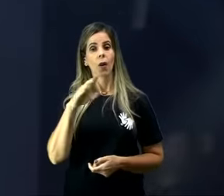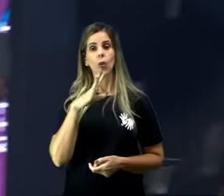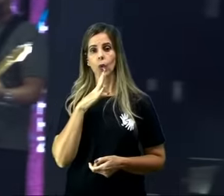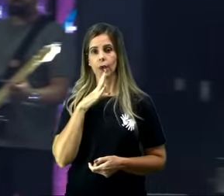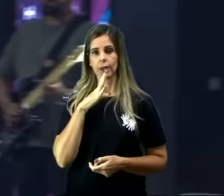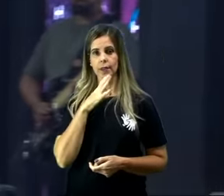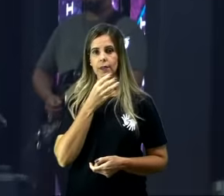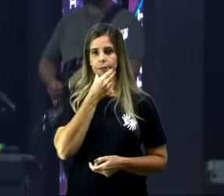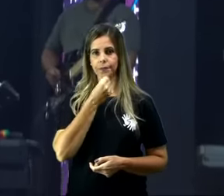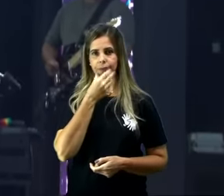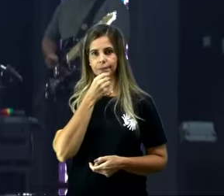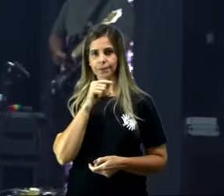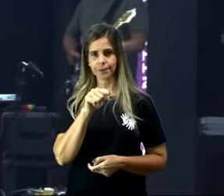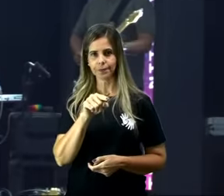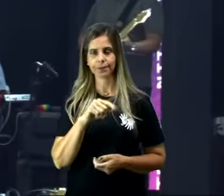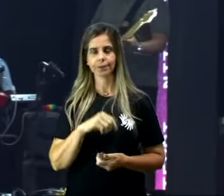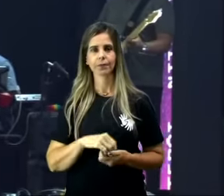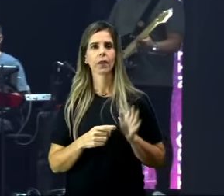rapaz.